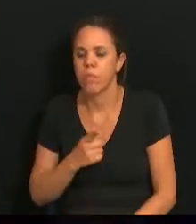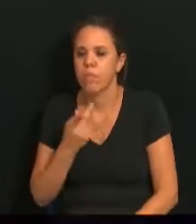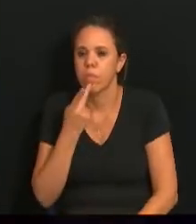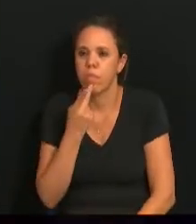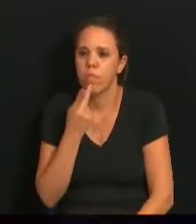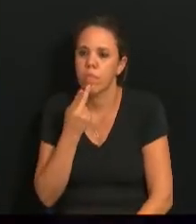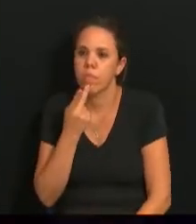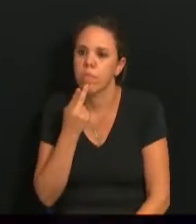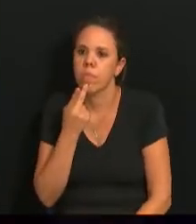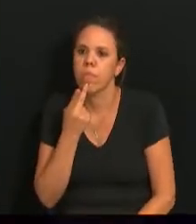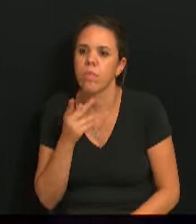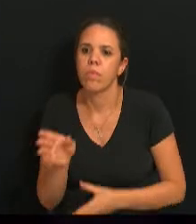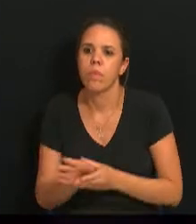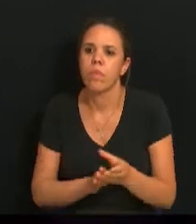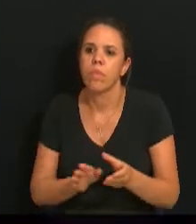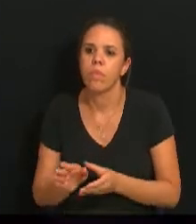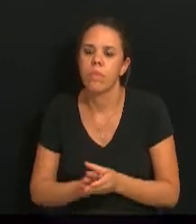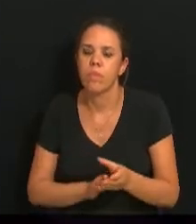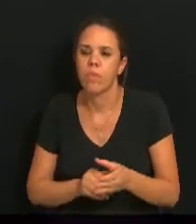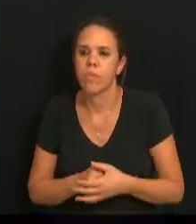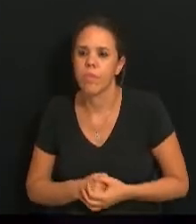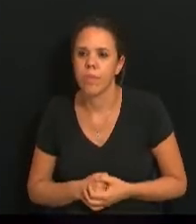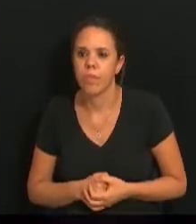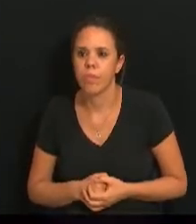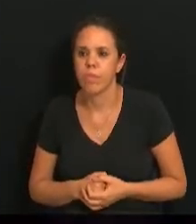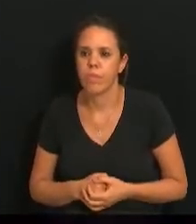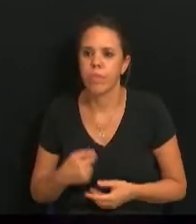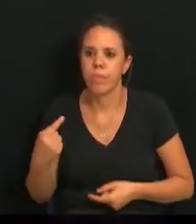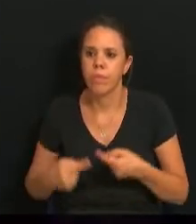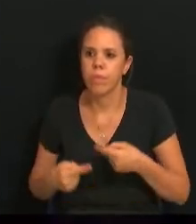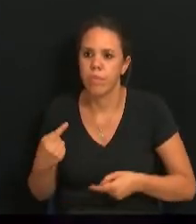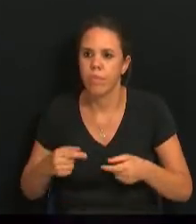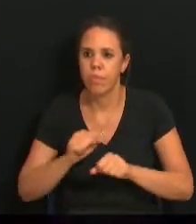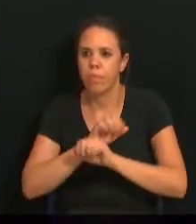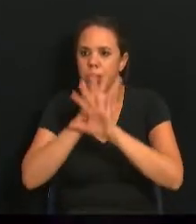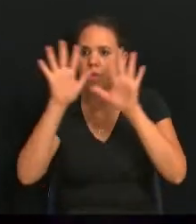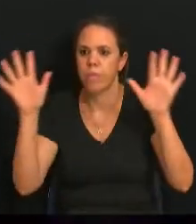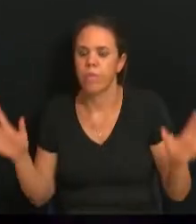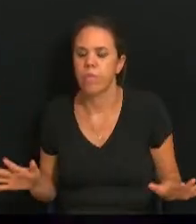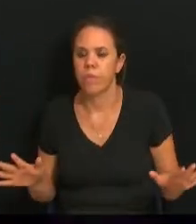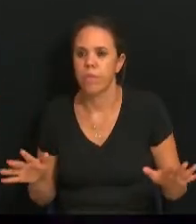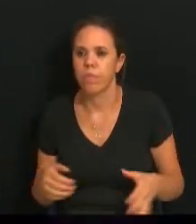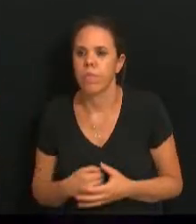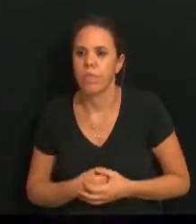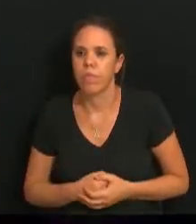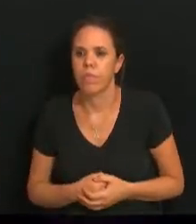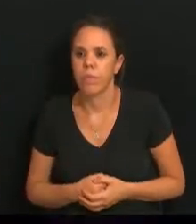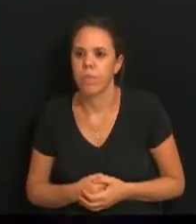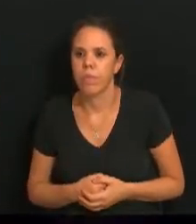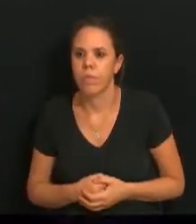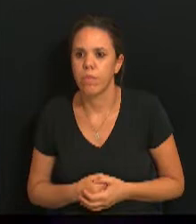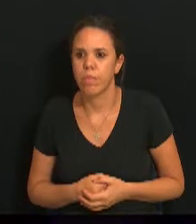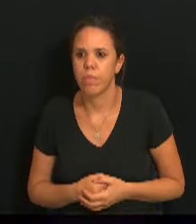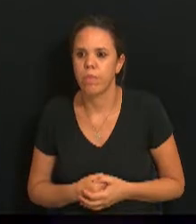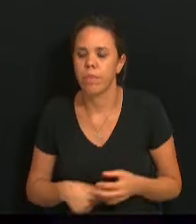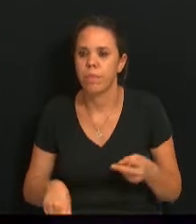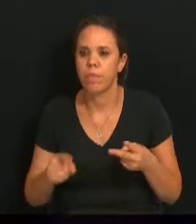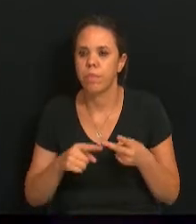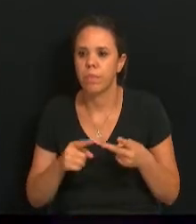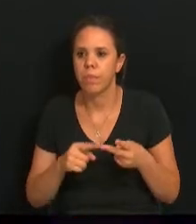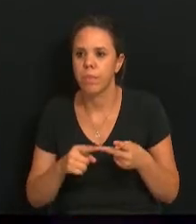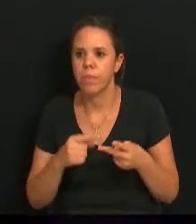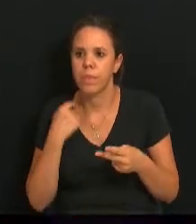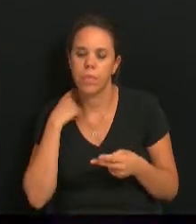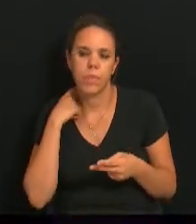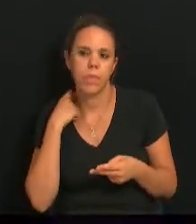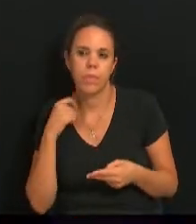qualificação orientada por uma orientação política bem clara de uma educação emancipadora. O segundo item, então, que eu destaquei